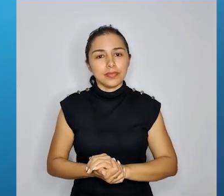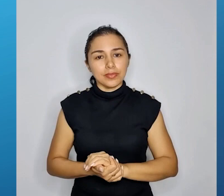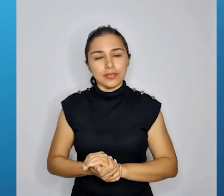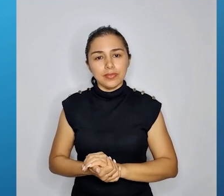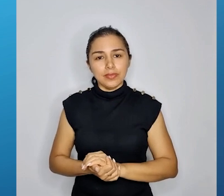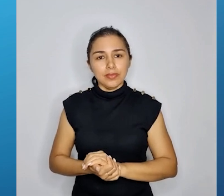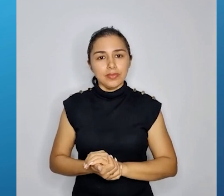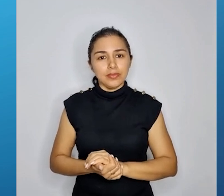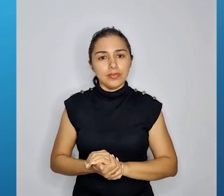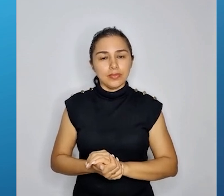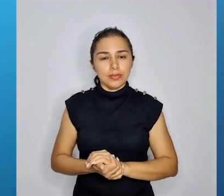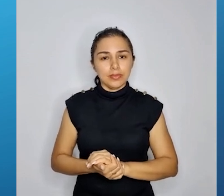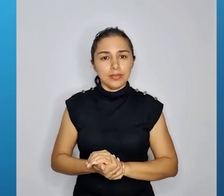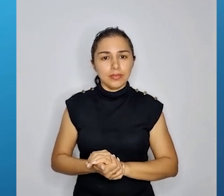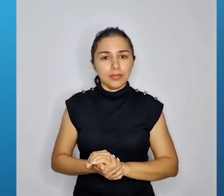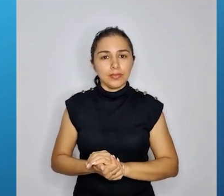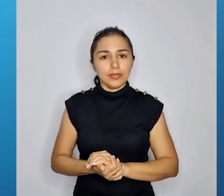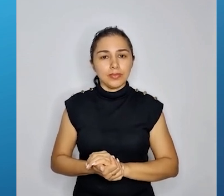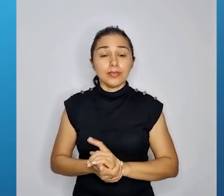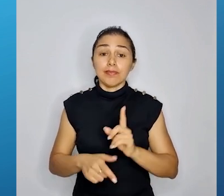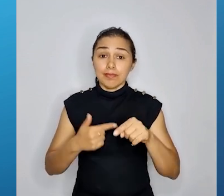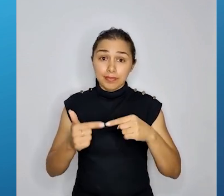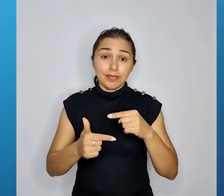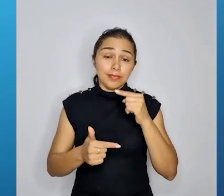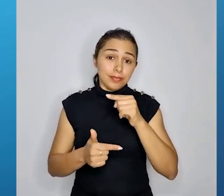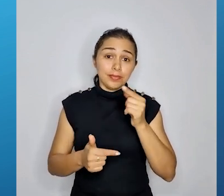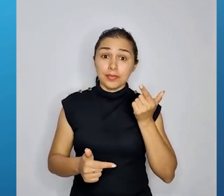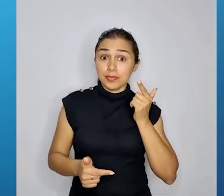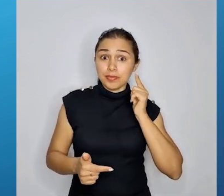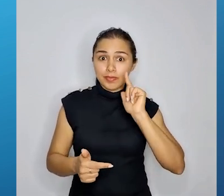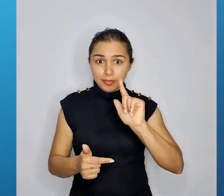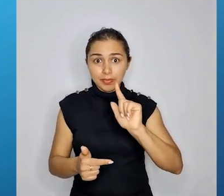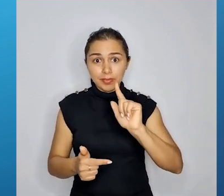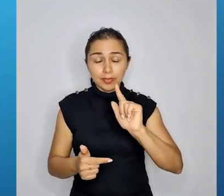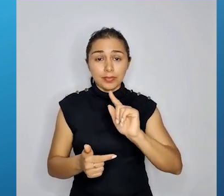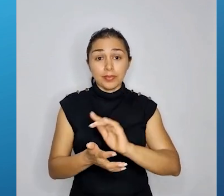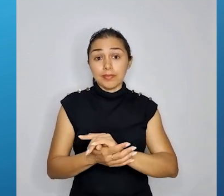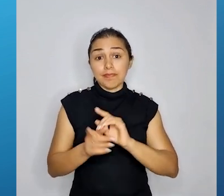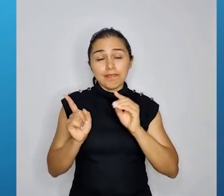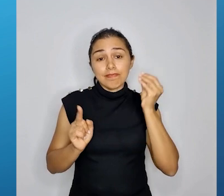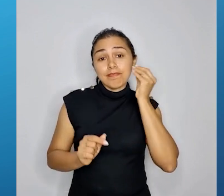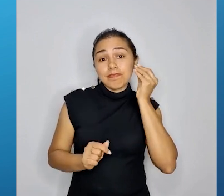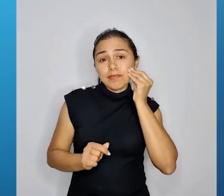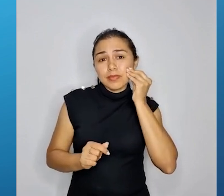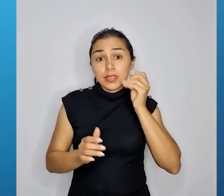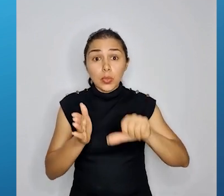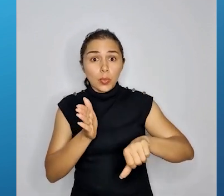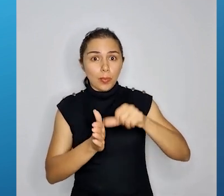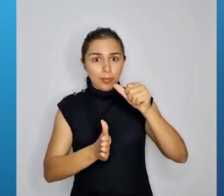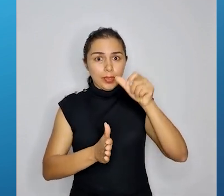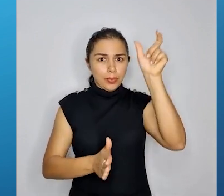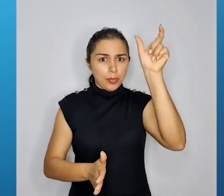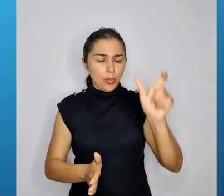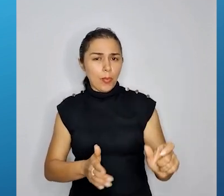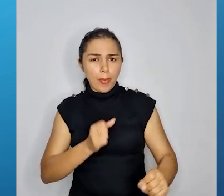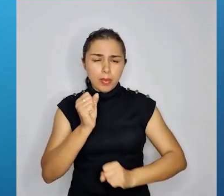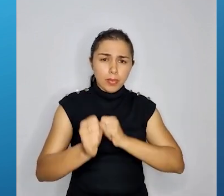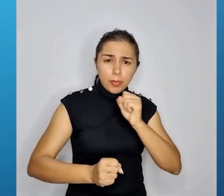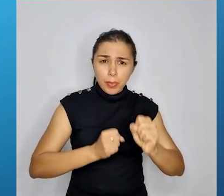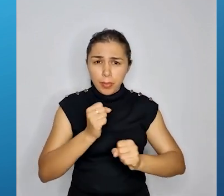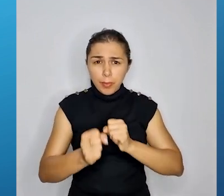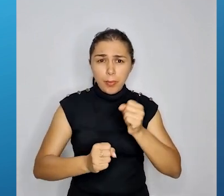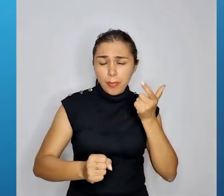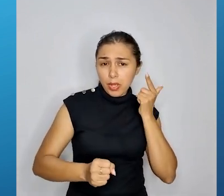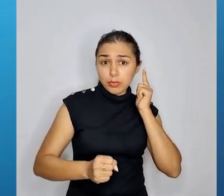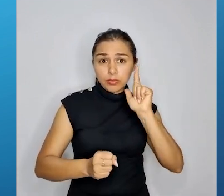né, após conseguir essa façanha, ele tentava ser o primeiro atleta a conseguir realizar uma prova de